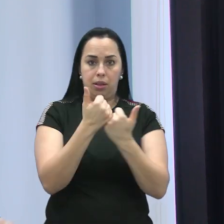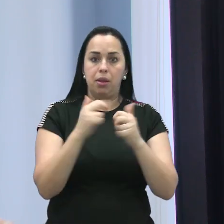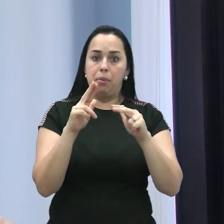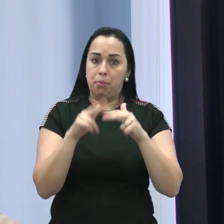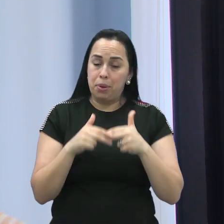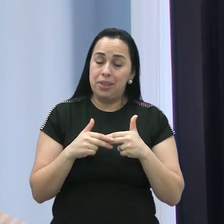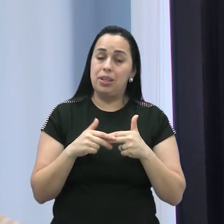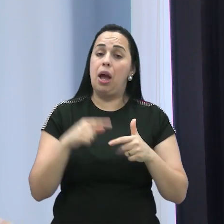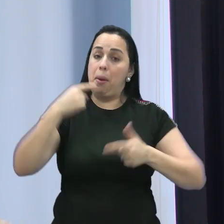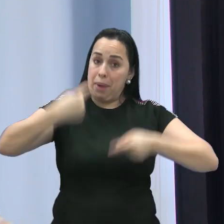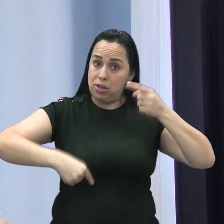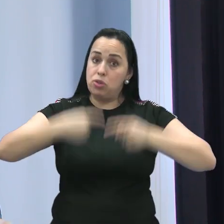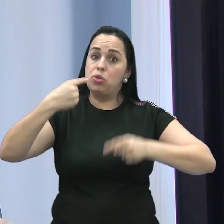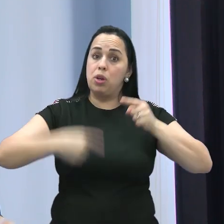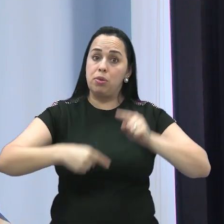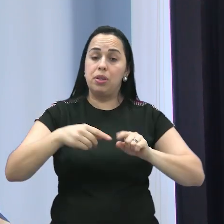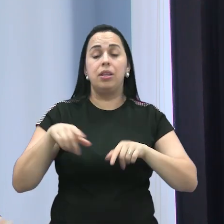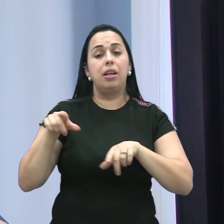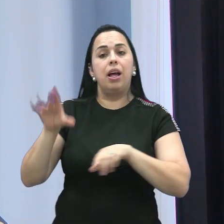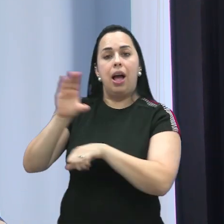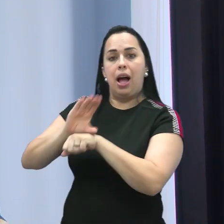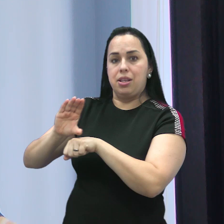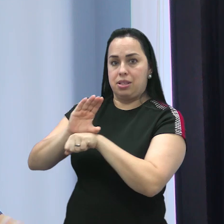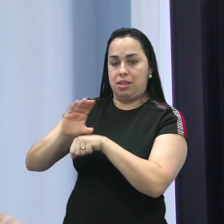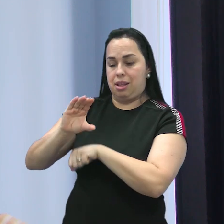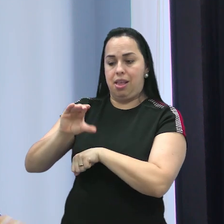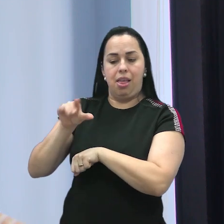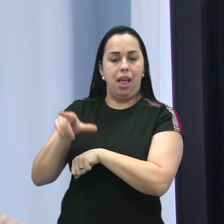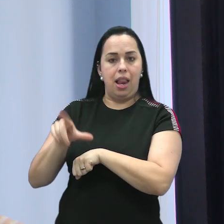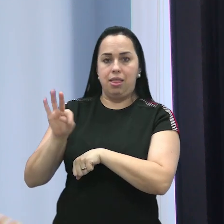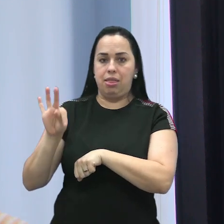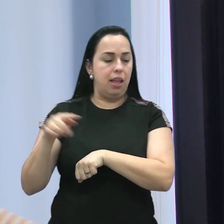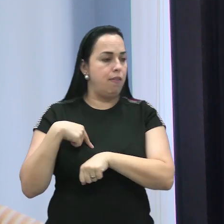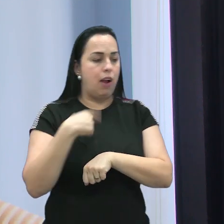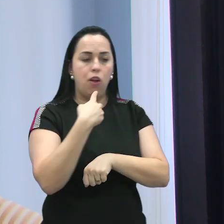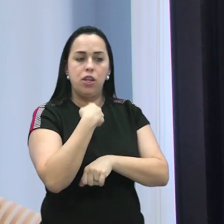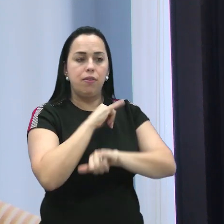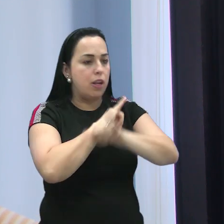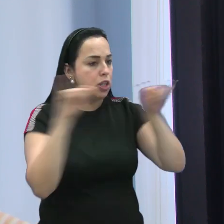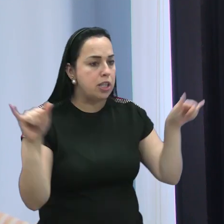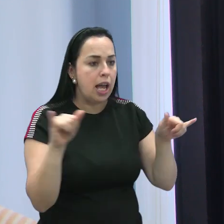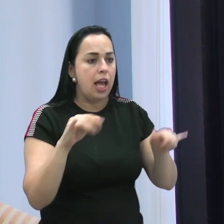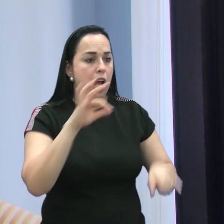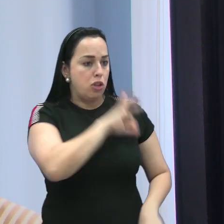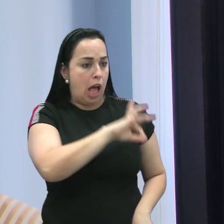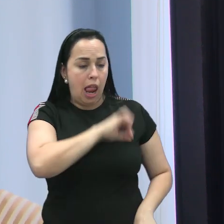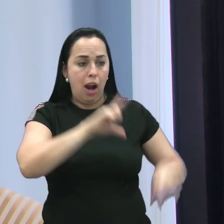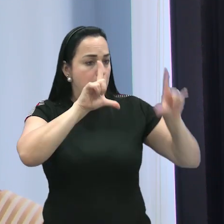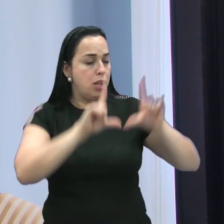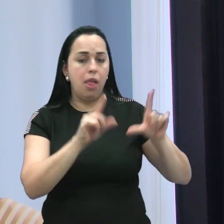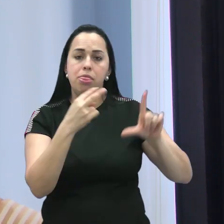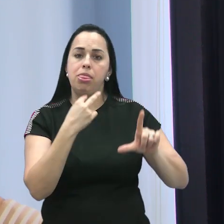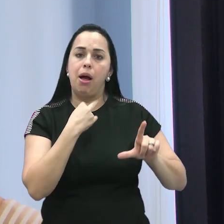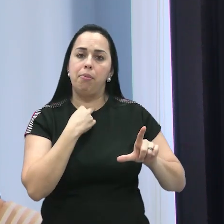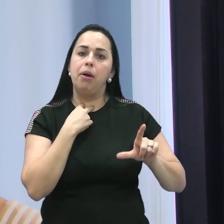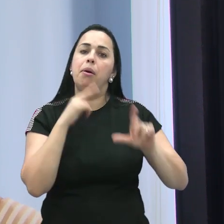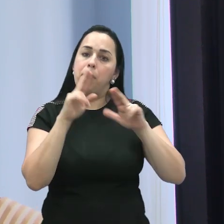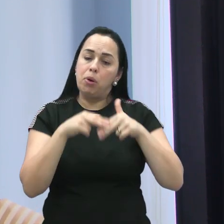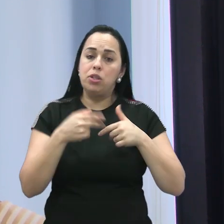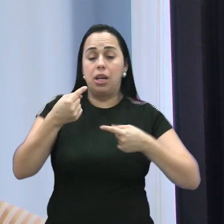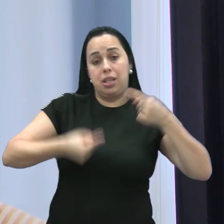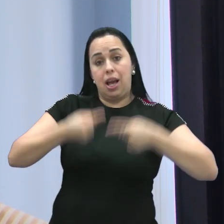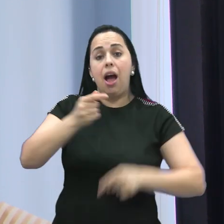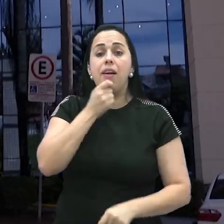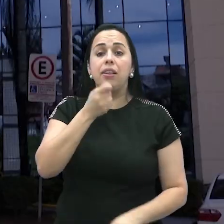ponto maior, o ponto da redução salarial, onde a nossa Constituição, a CLT não aceita, né, não permite a redução salarial, e aí esse tem sido o